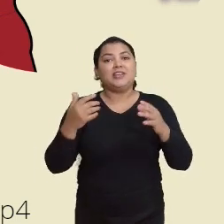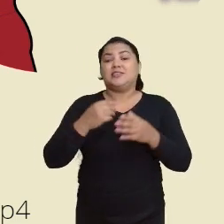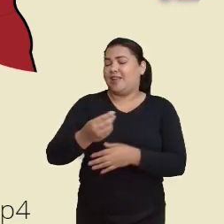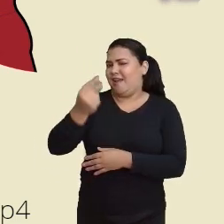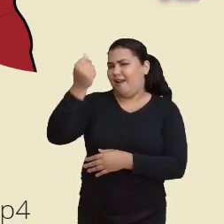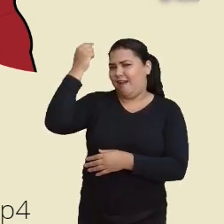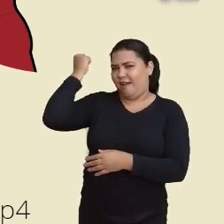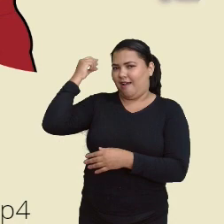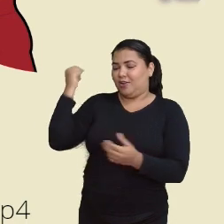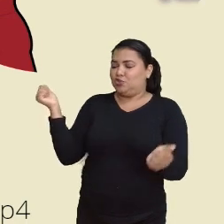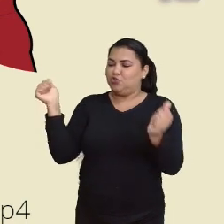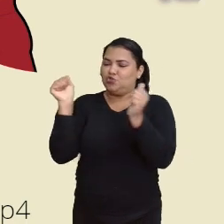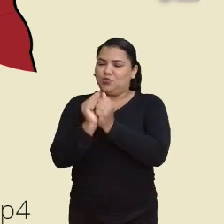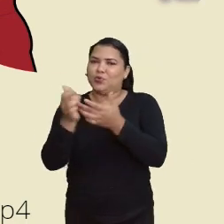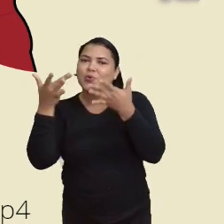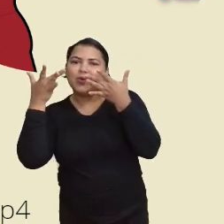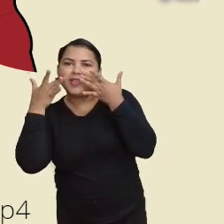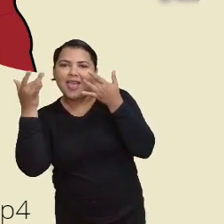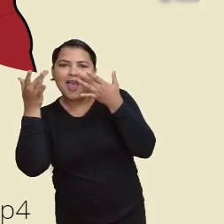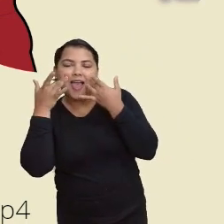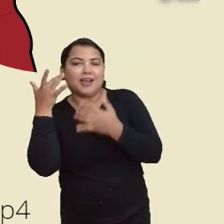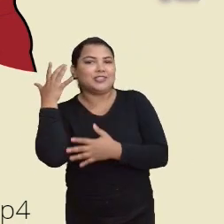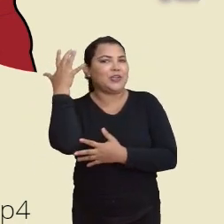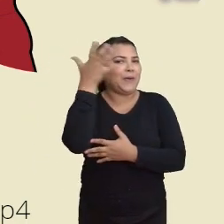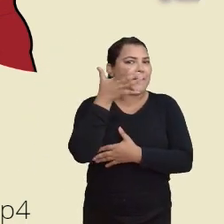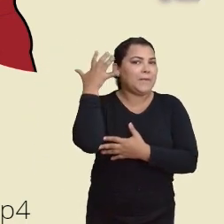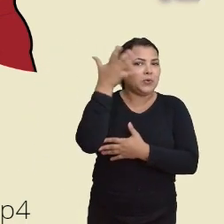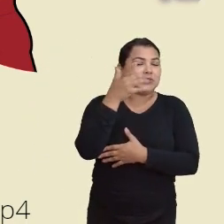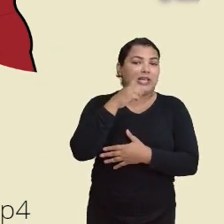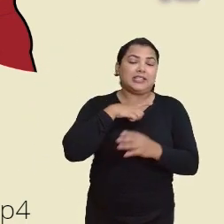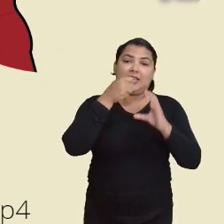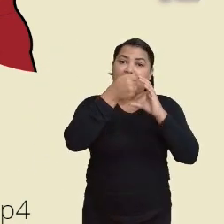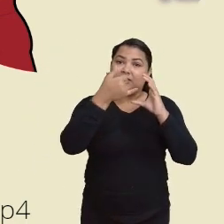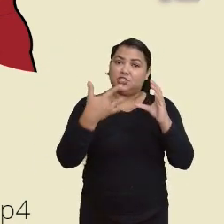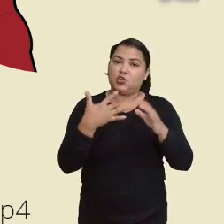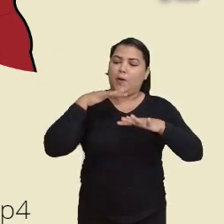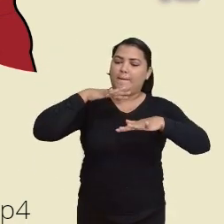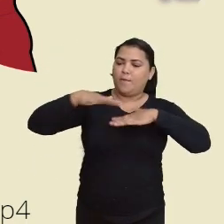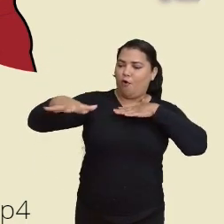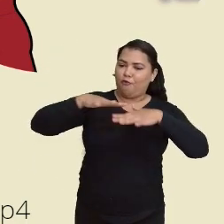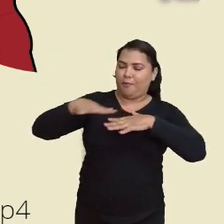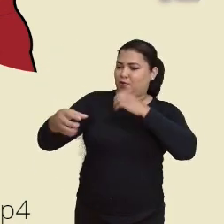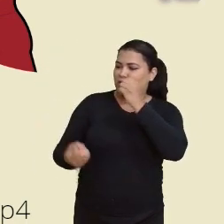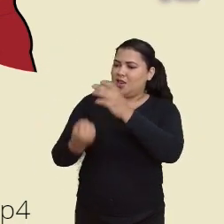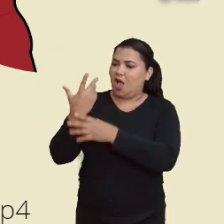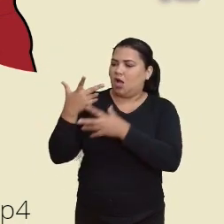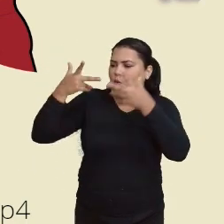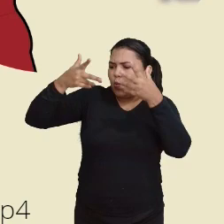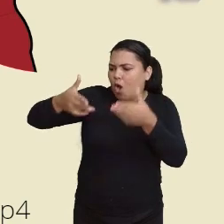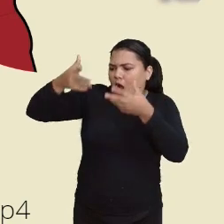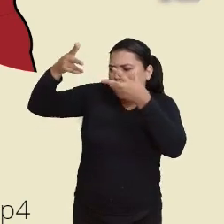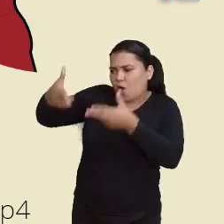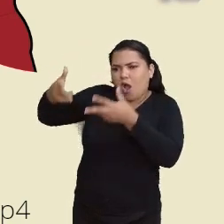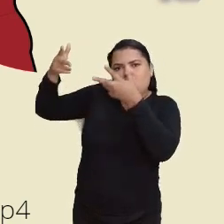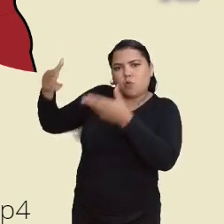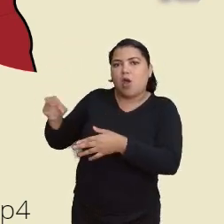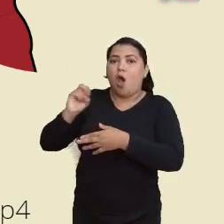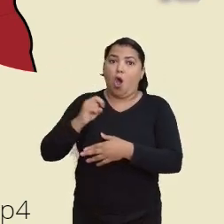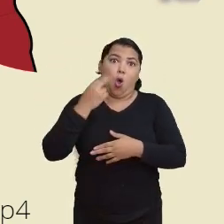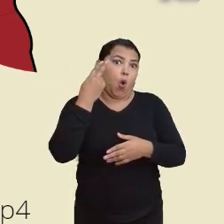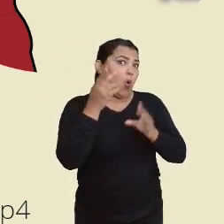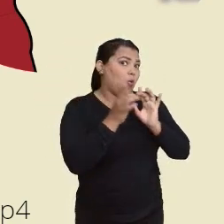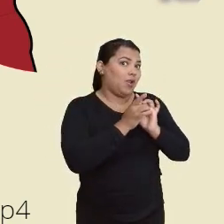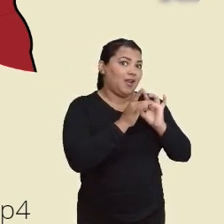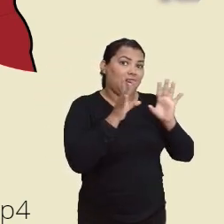música. Caracteriza-se tanto pelos movimentos previamente estabelecidos, coreografia, ou